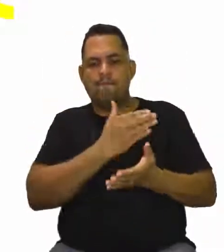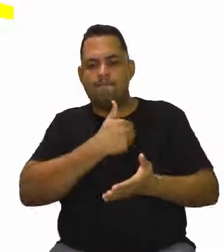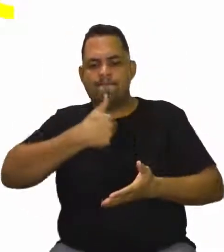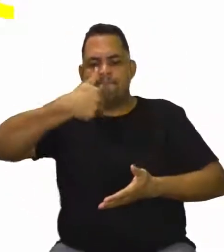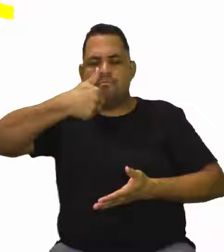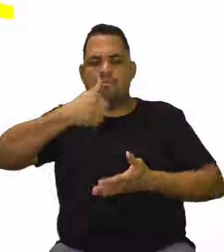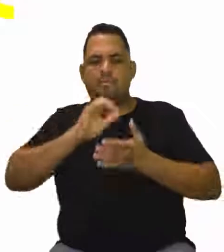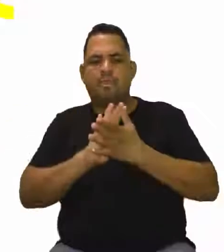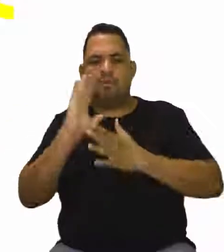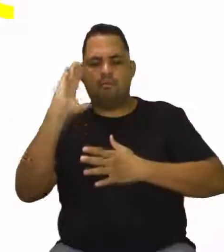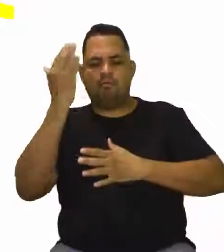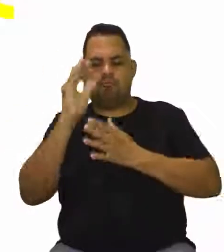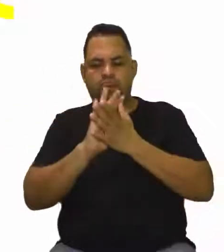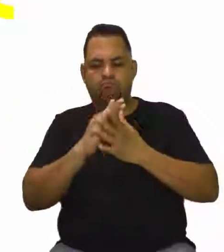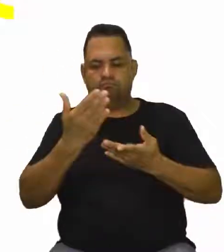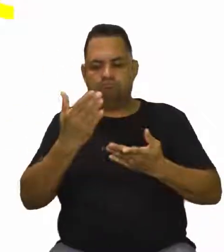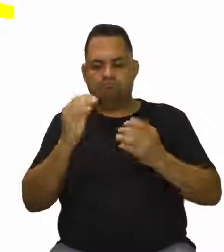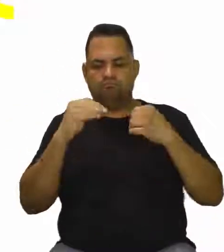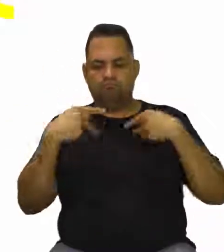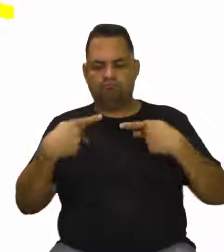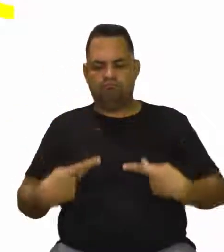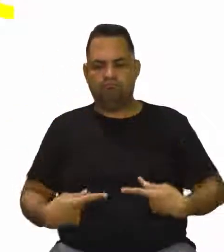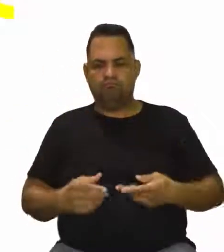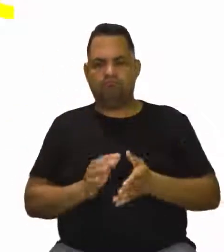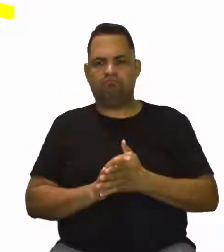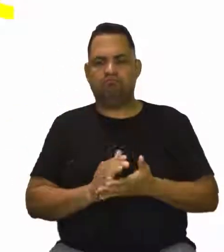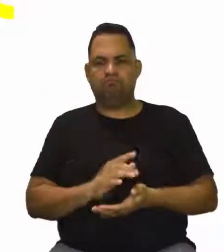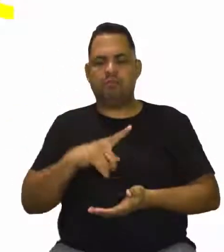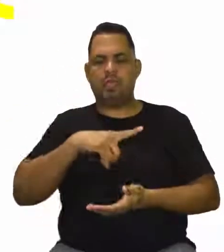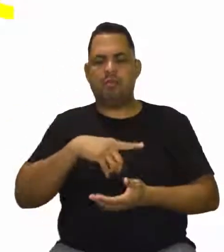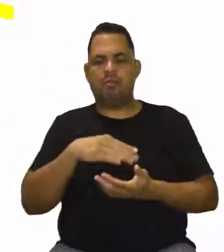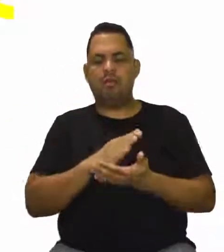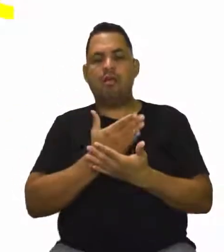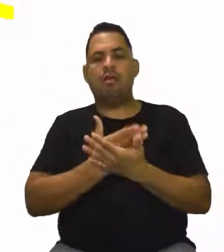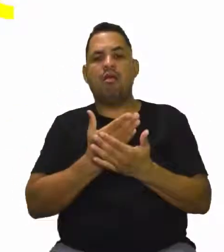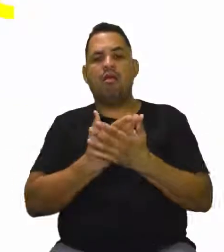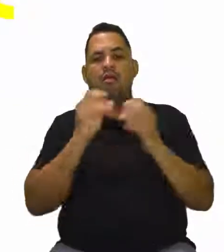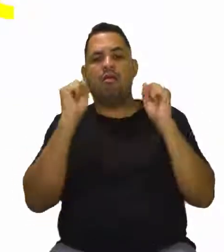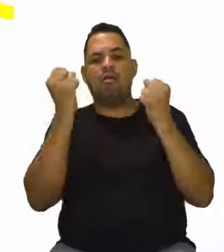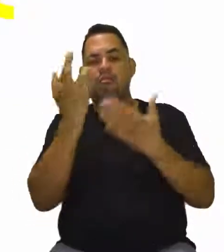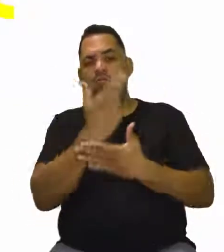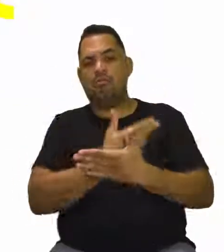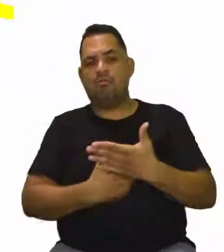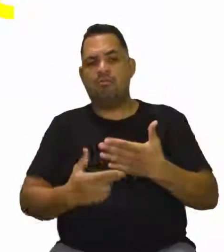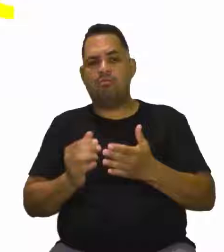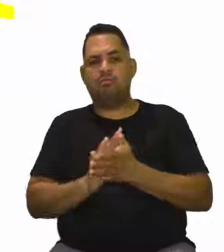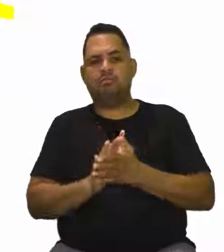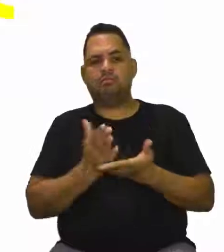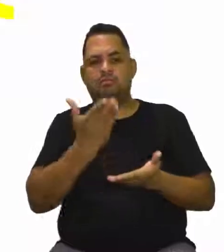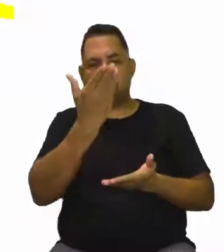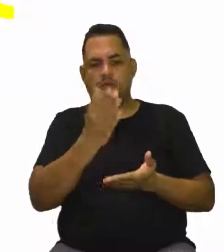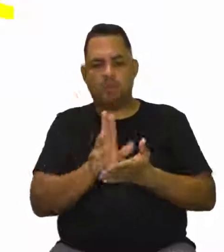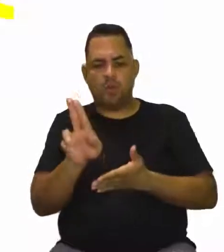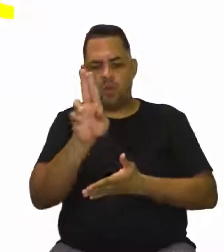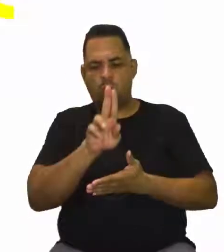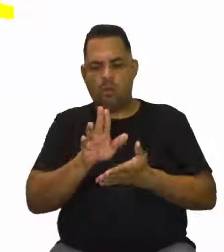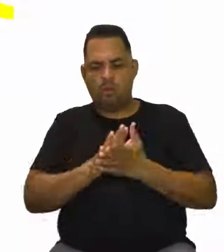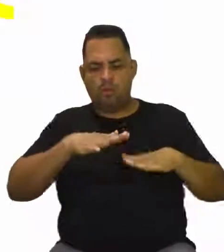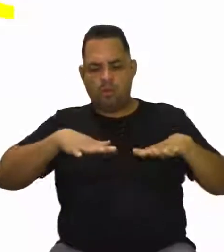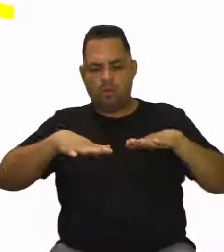física e aí eu tenho uma aula de ginástica. Quando eu utilizo um movimento com o peso do próprio